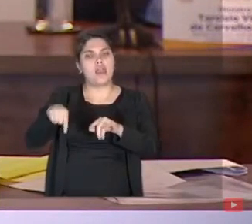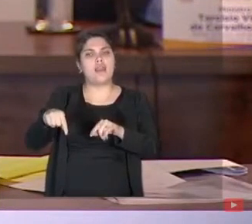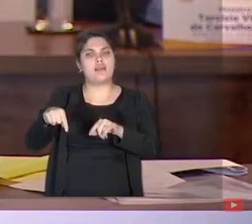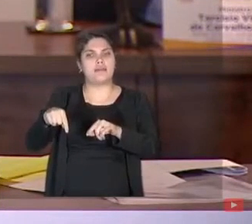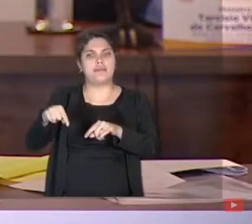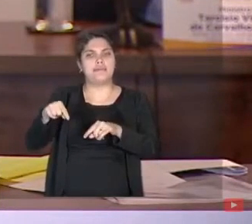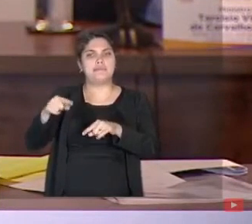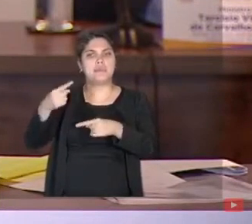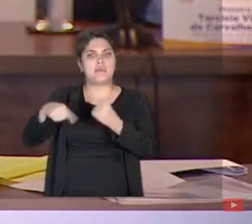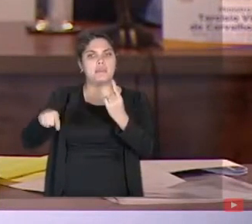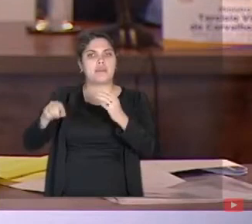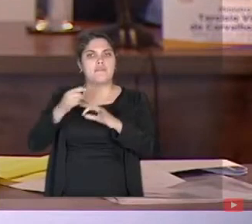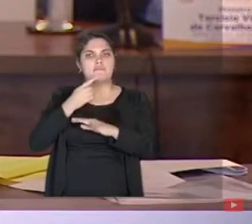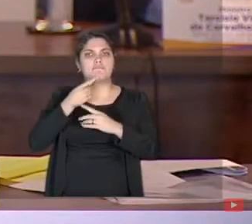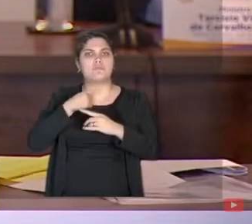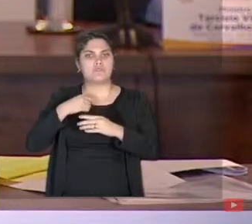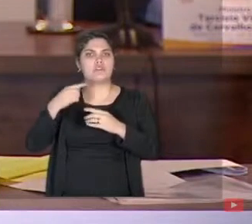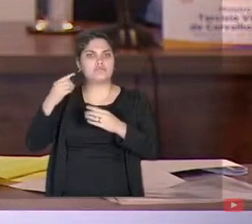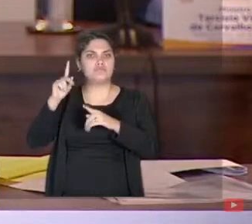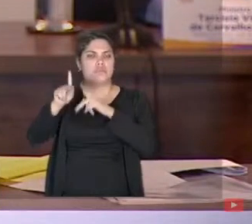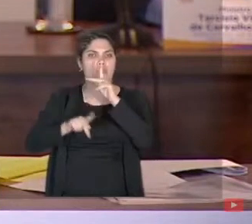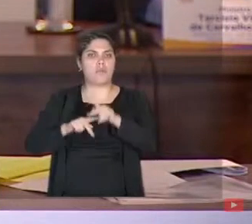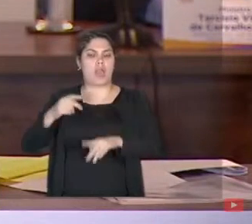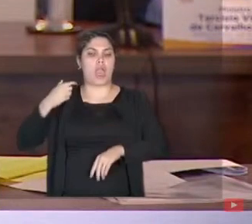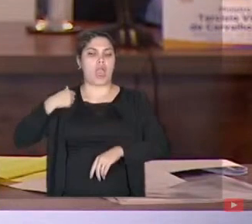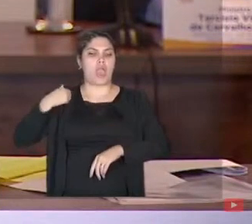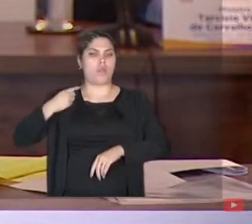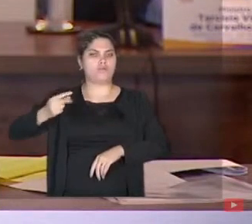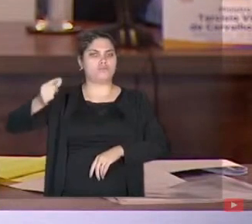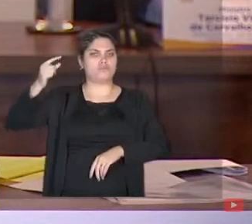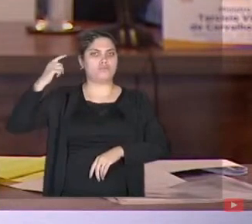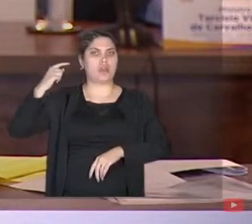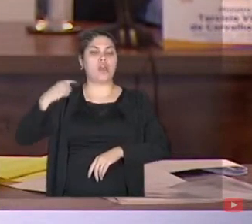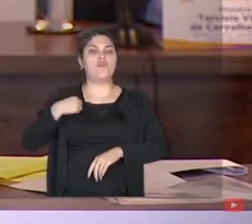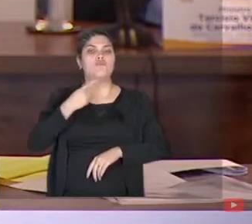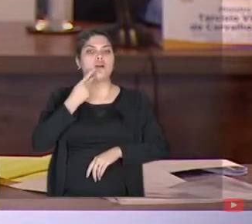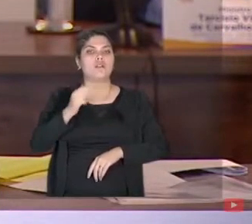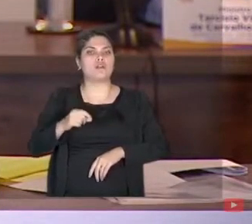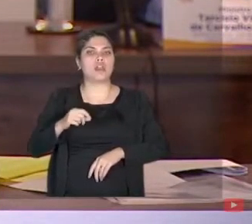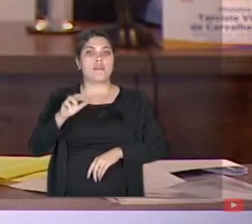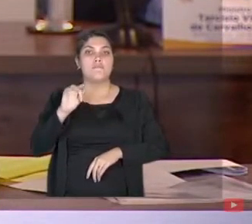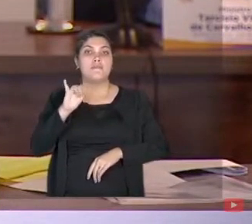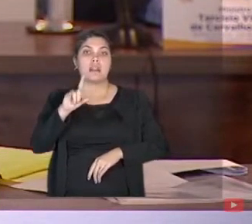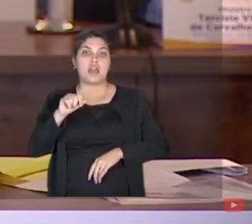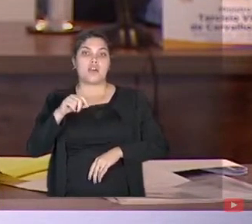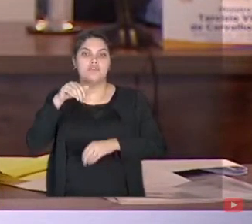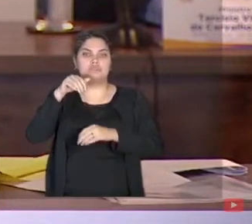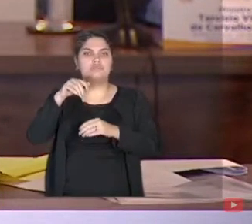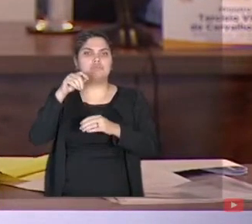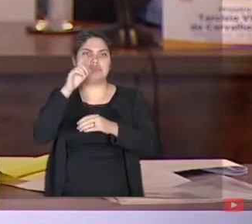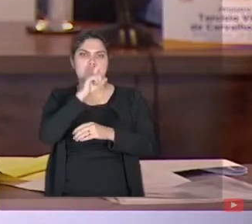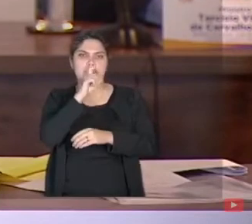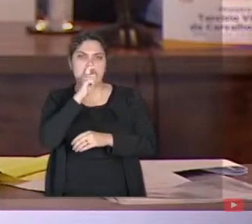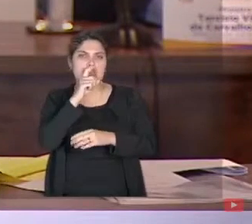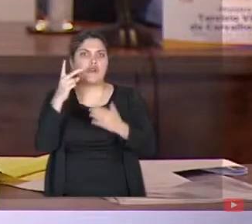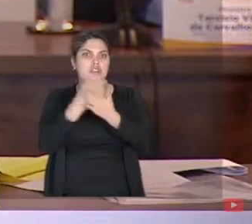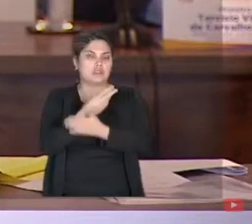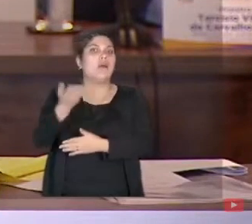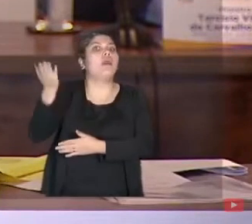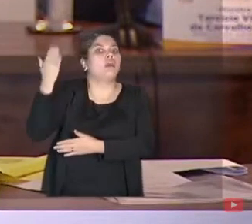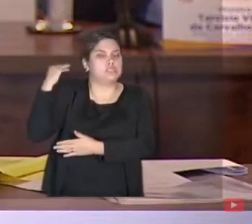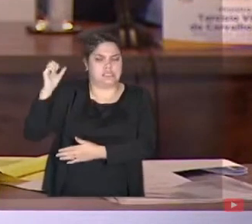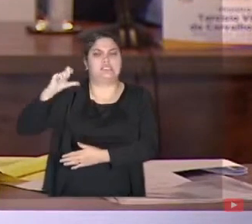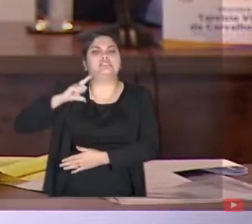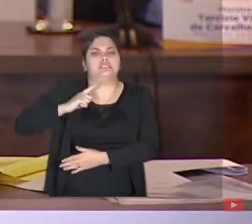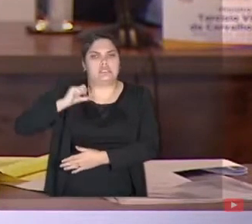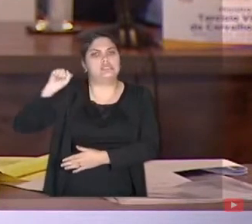popular. Eu posso dizer, eu que sou antigo, que fraude havia nos sistemas anteriores, no sistema de cédula, no sistema